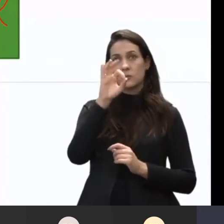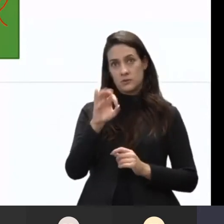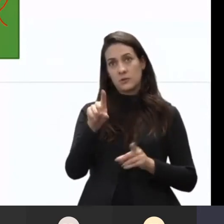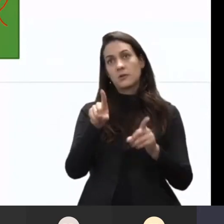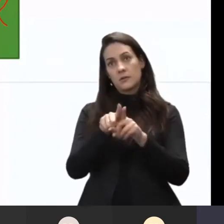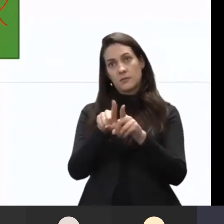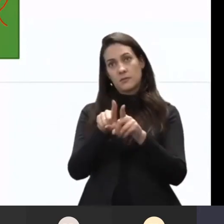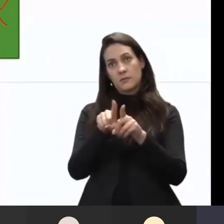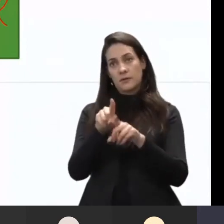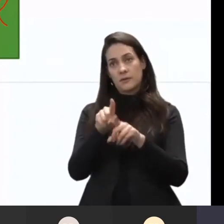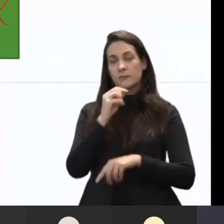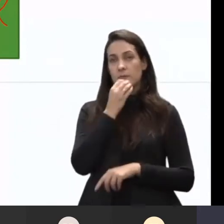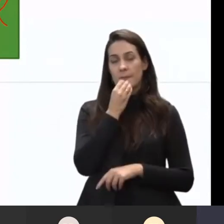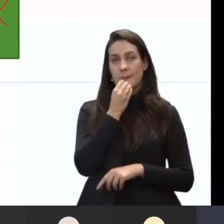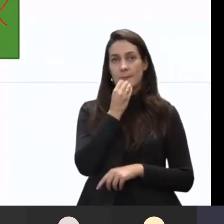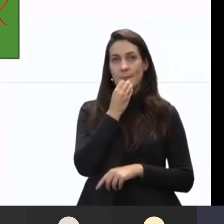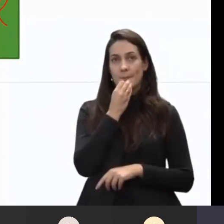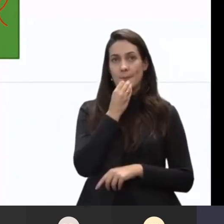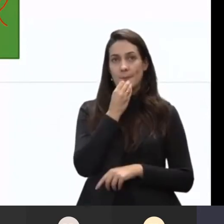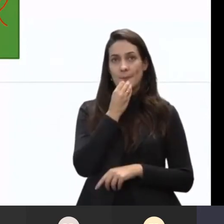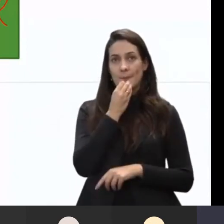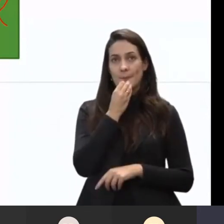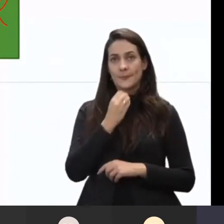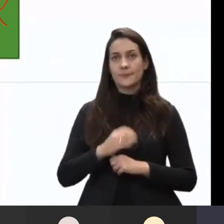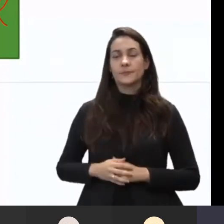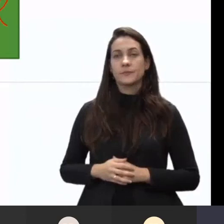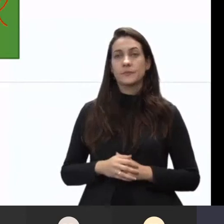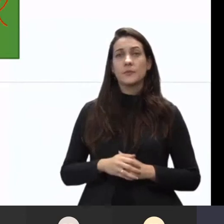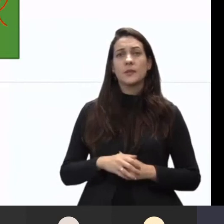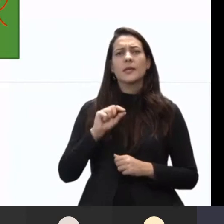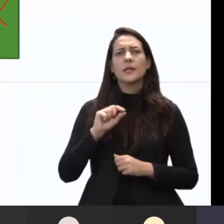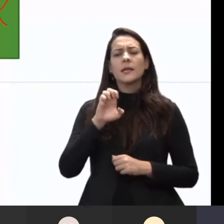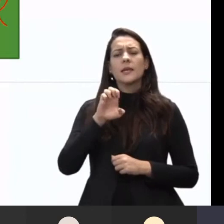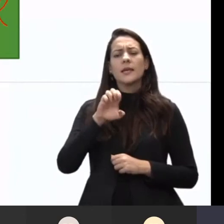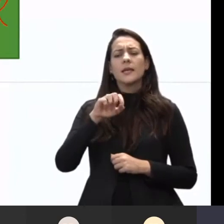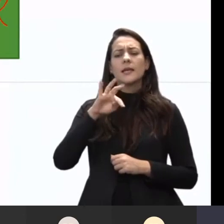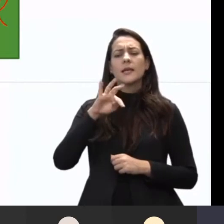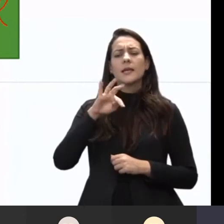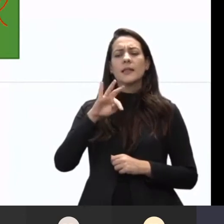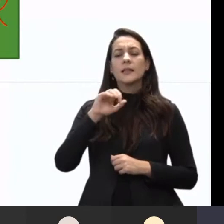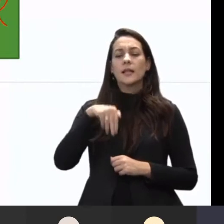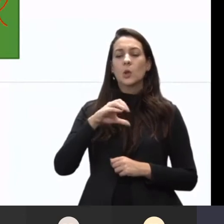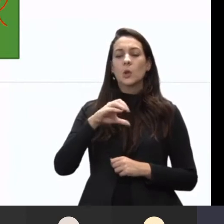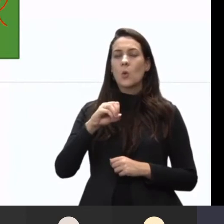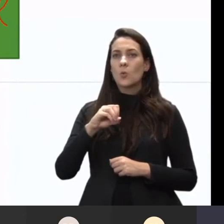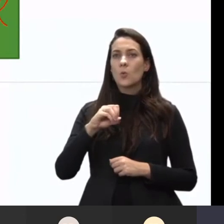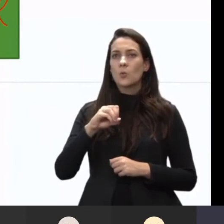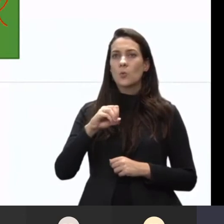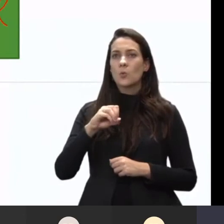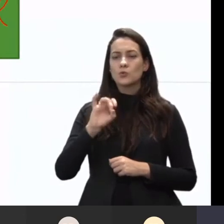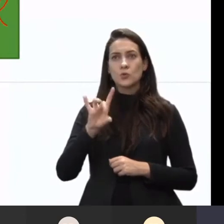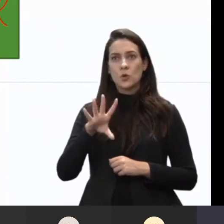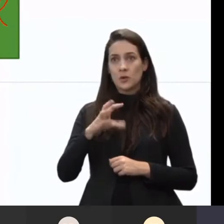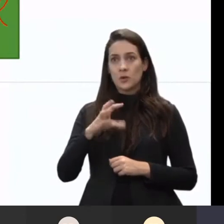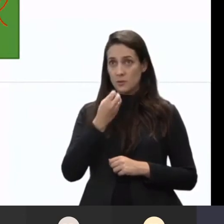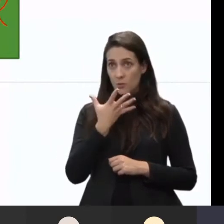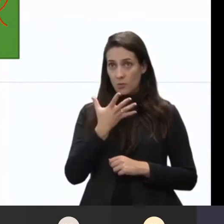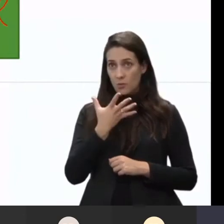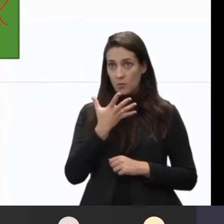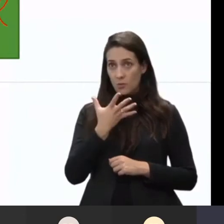os micro-organismos. E o etanol puro, você usar etanol 100%, ele é eficaz? Não, não é. Por